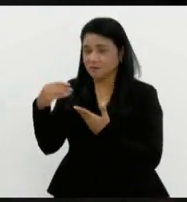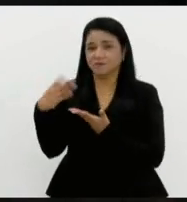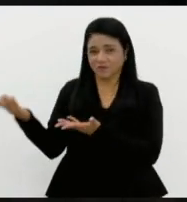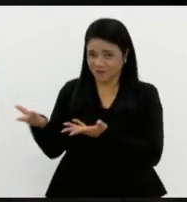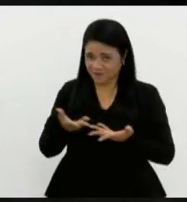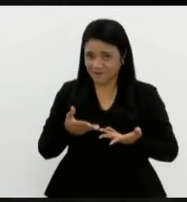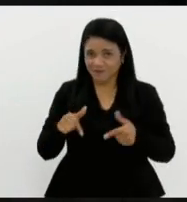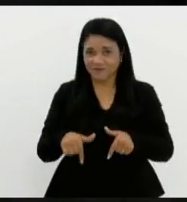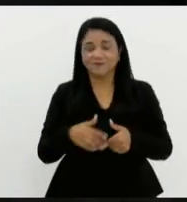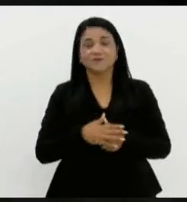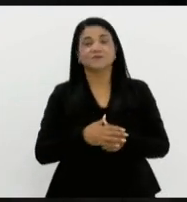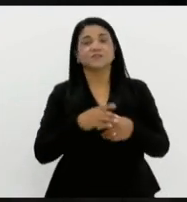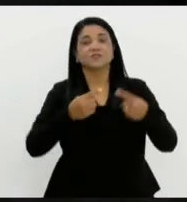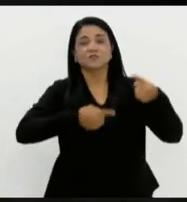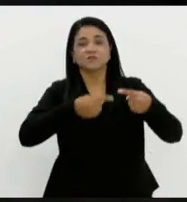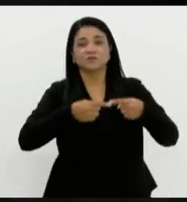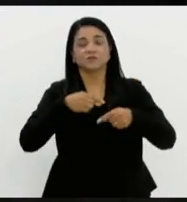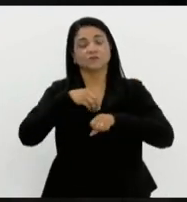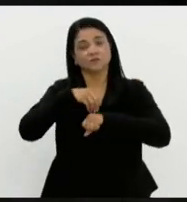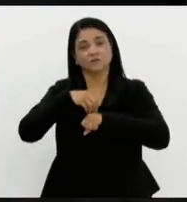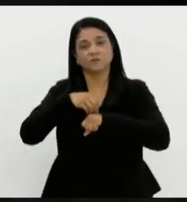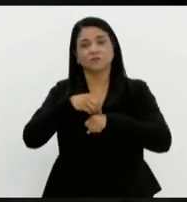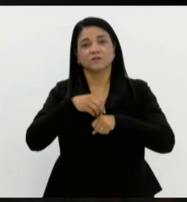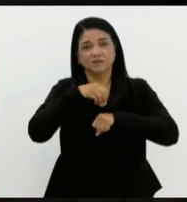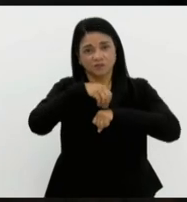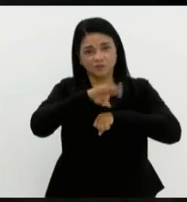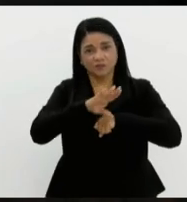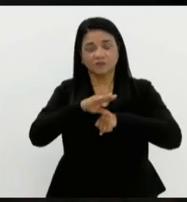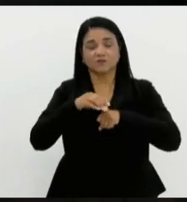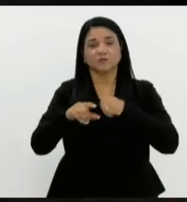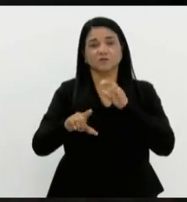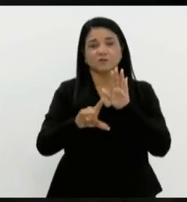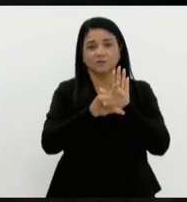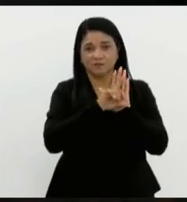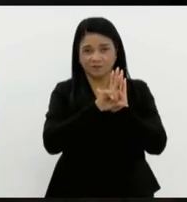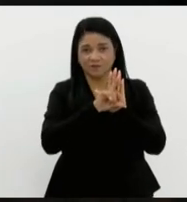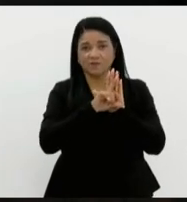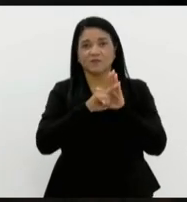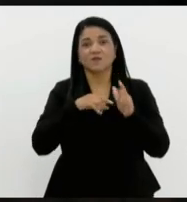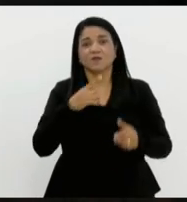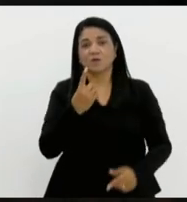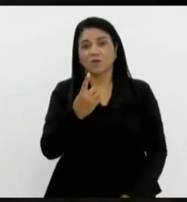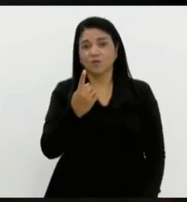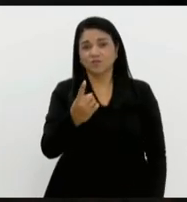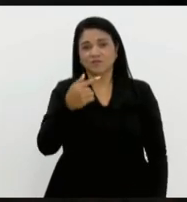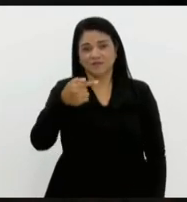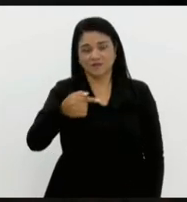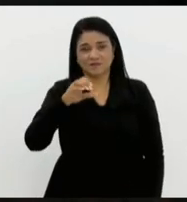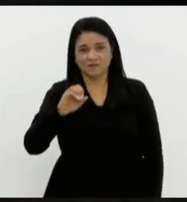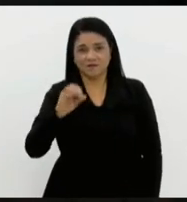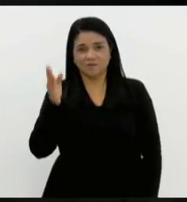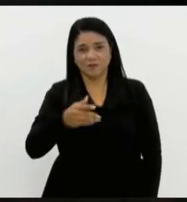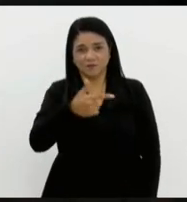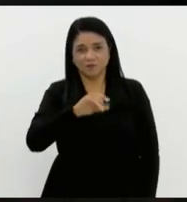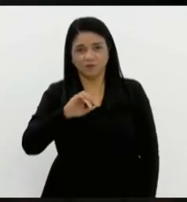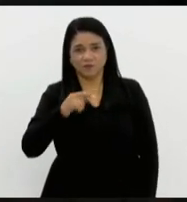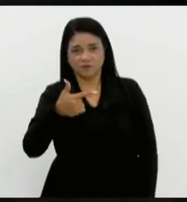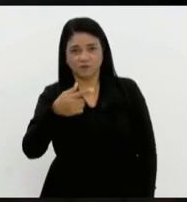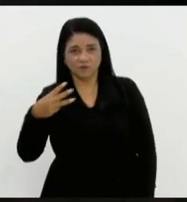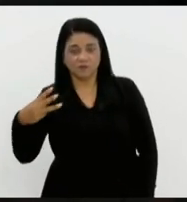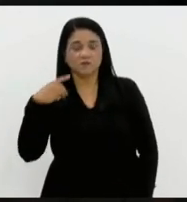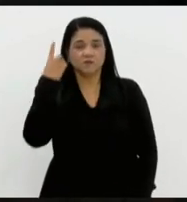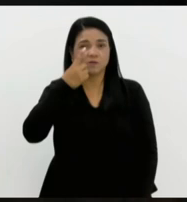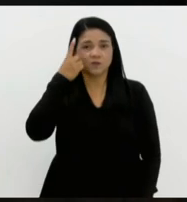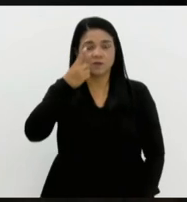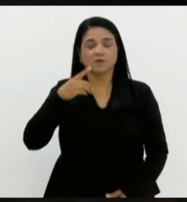discussão única, indicação legislativa número 170 de 2023, de autoria dos deputados